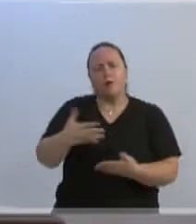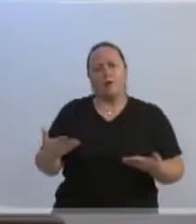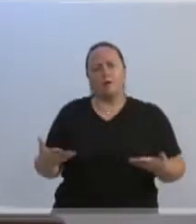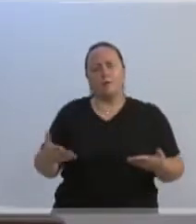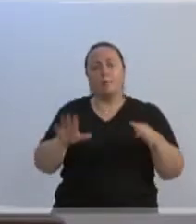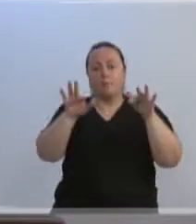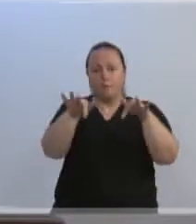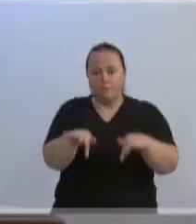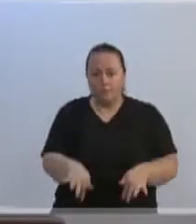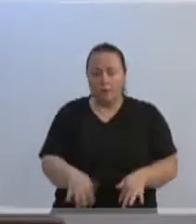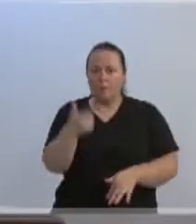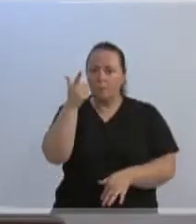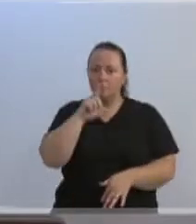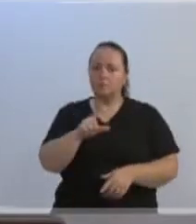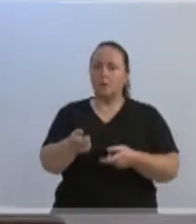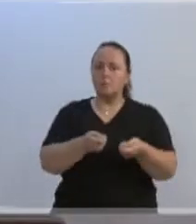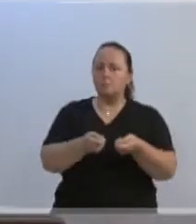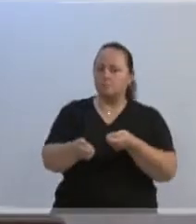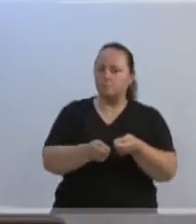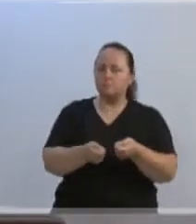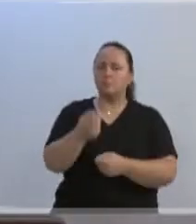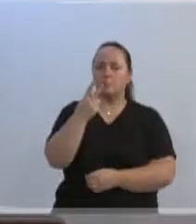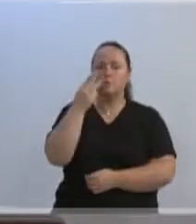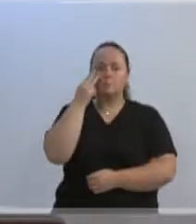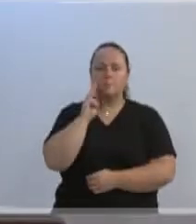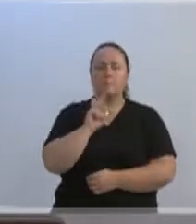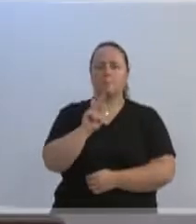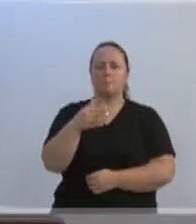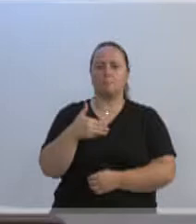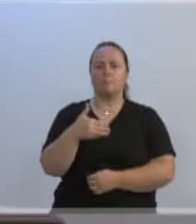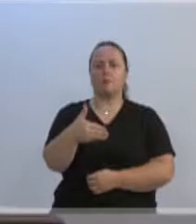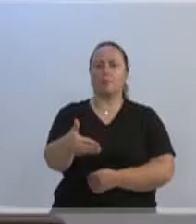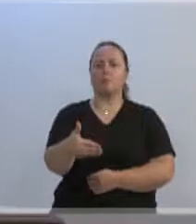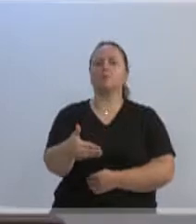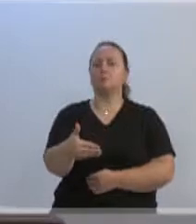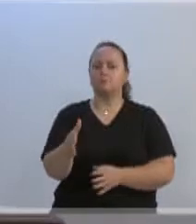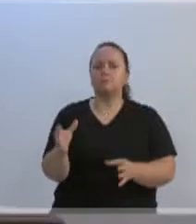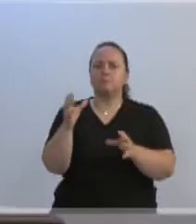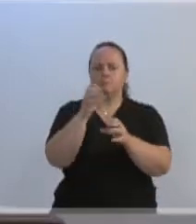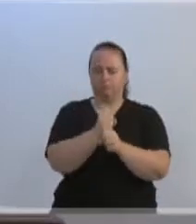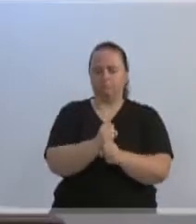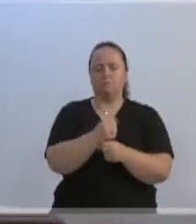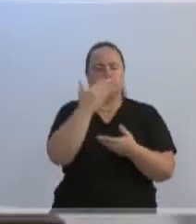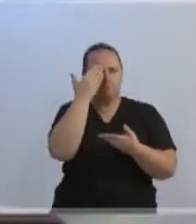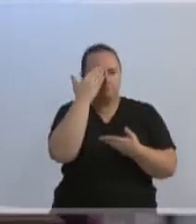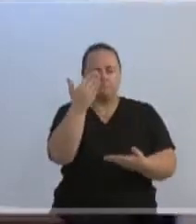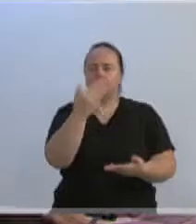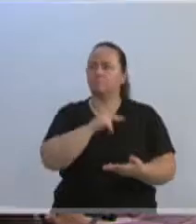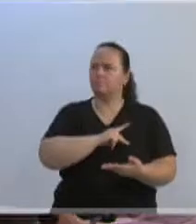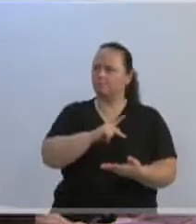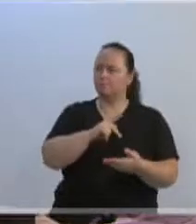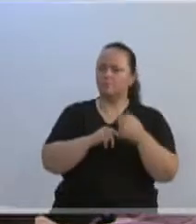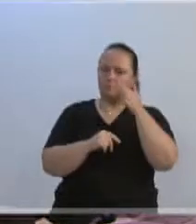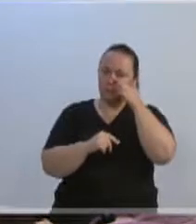economiza-se aproximadamente 2 milhões de reais dos cofres públicos obrigados a presidente